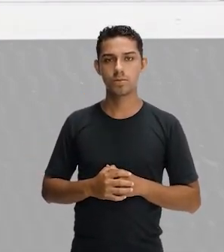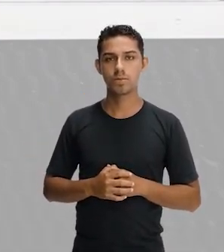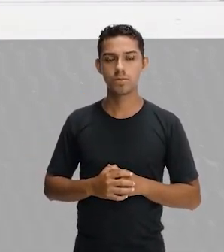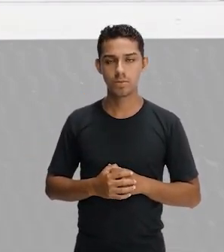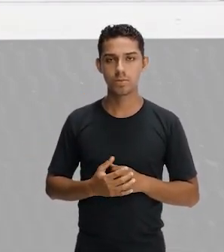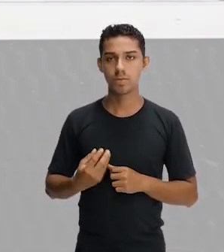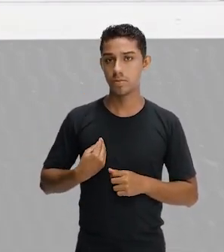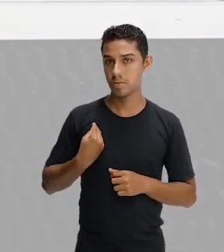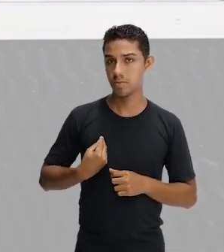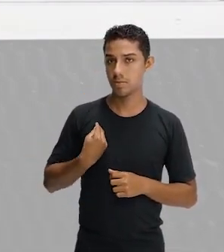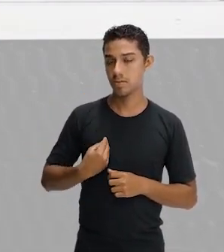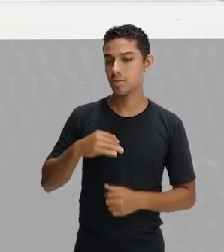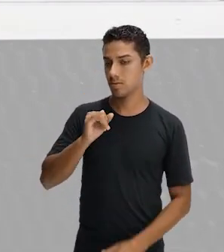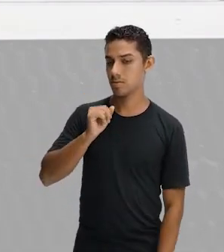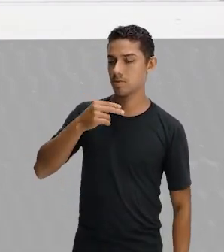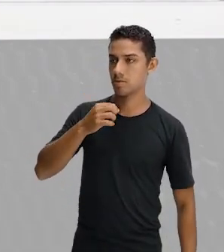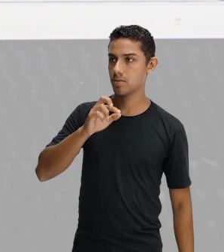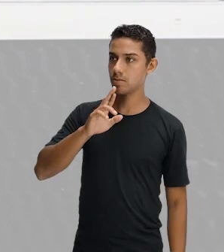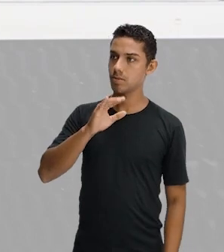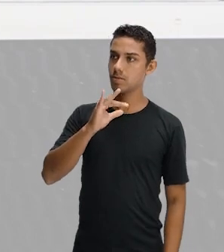momento de inércia